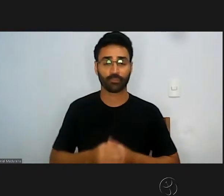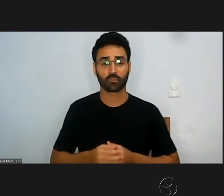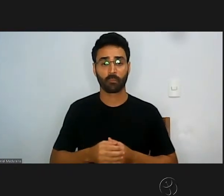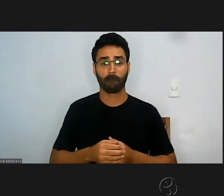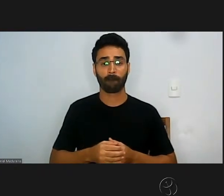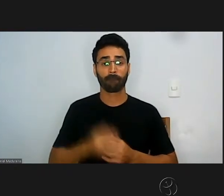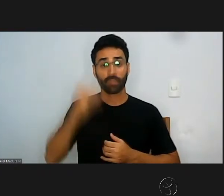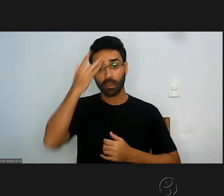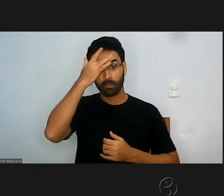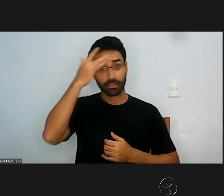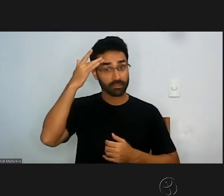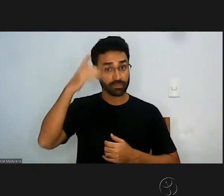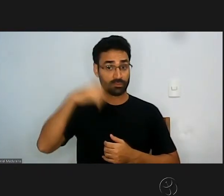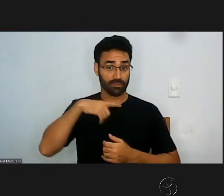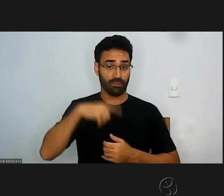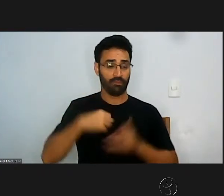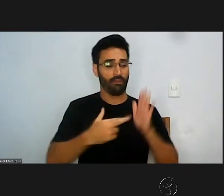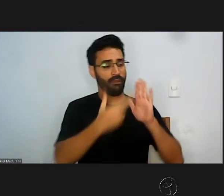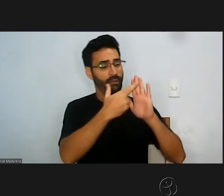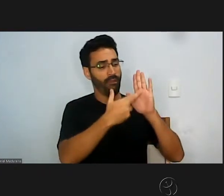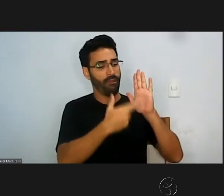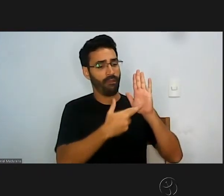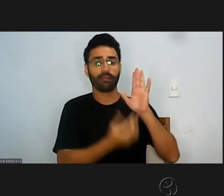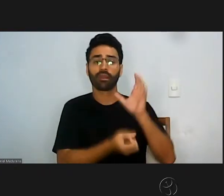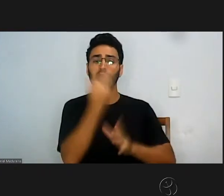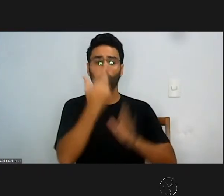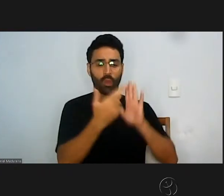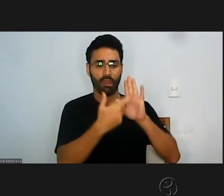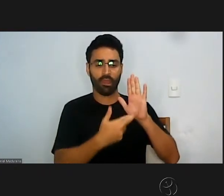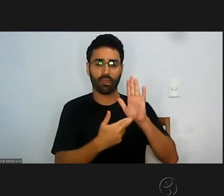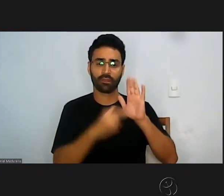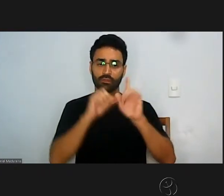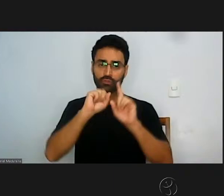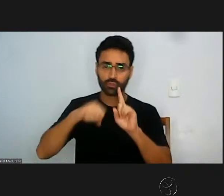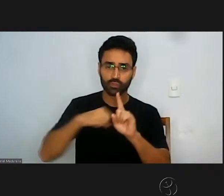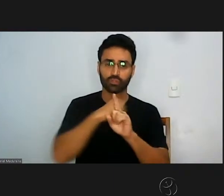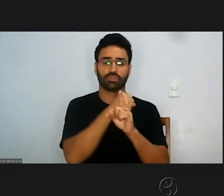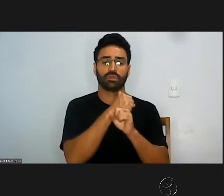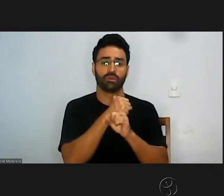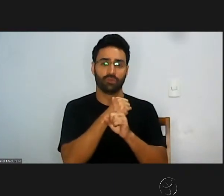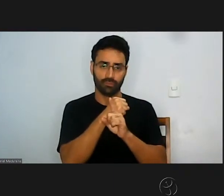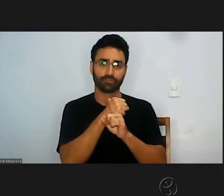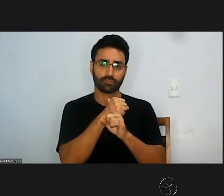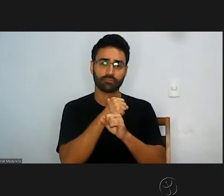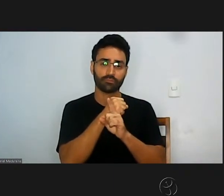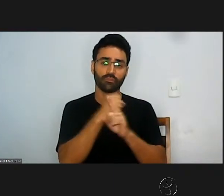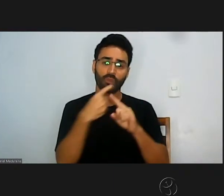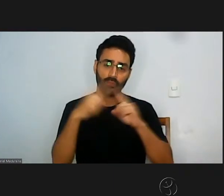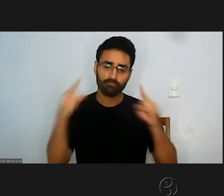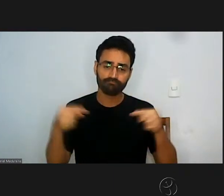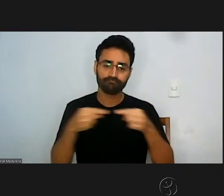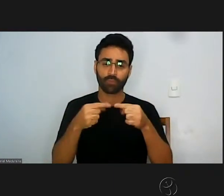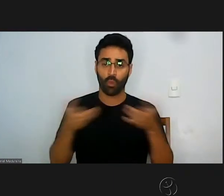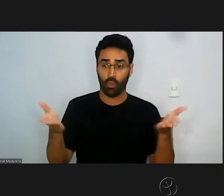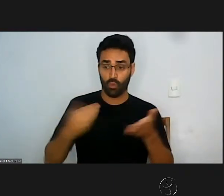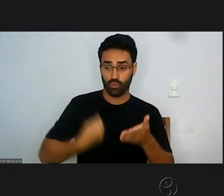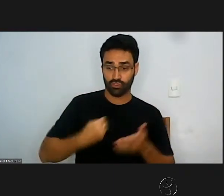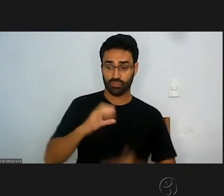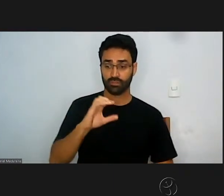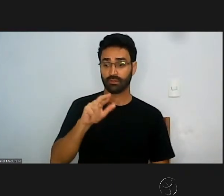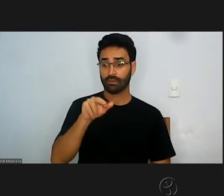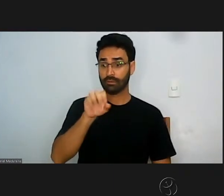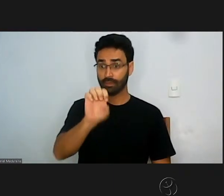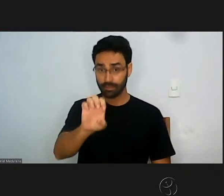ordem social que subjaz a atual crise e que se